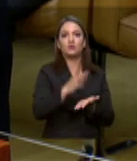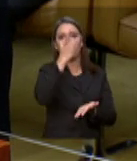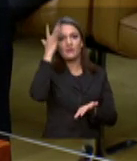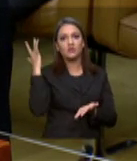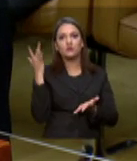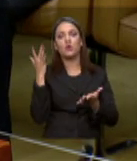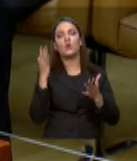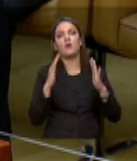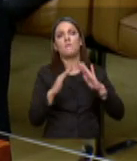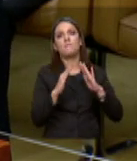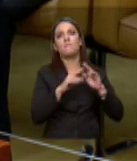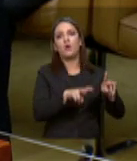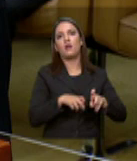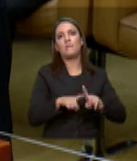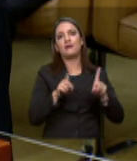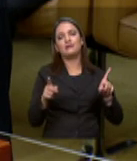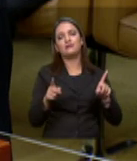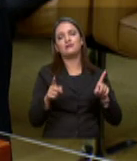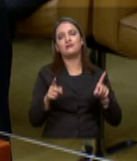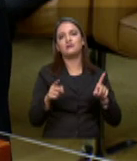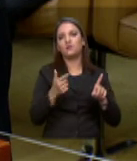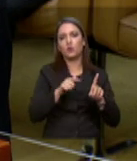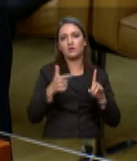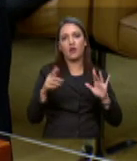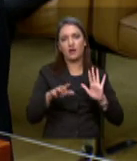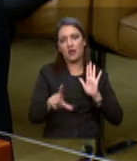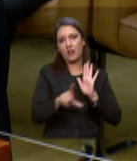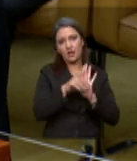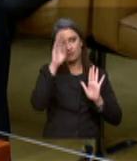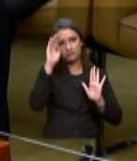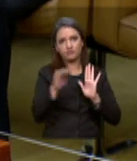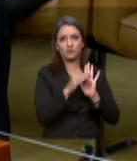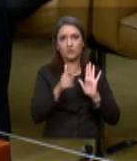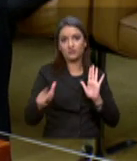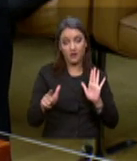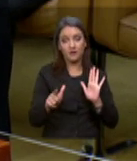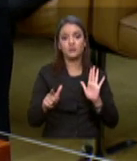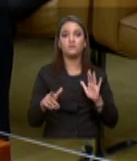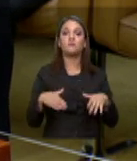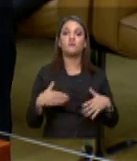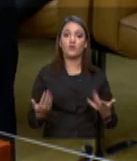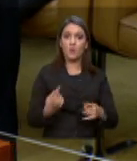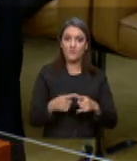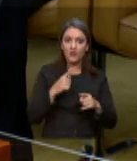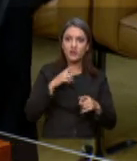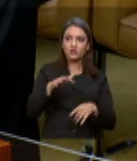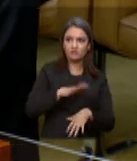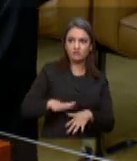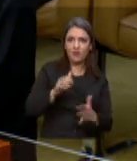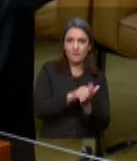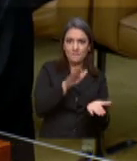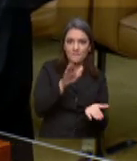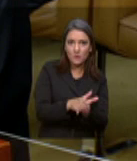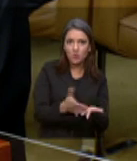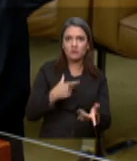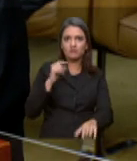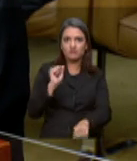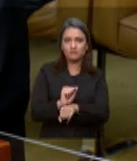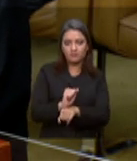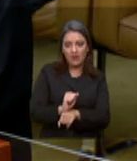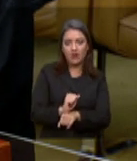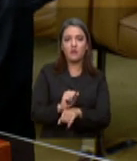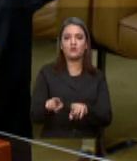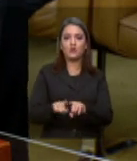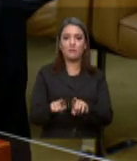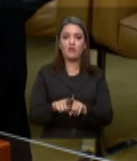Amazônia, que tinha desmatamento multado e embargado, porque existia e ainda existe uma correlação